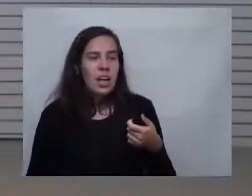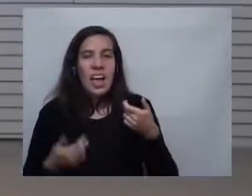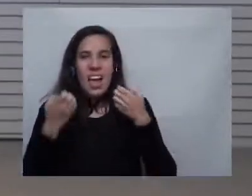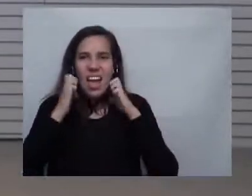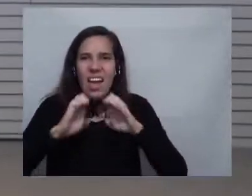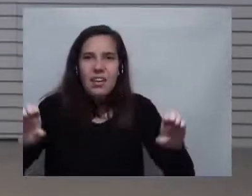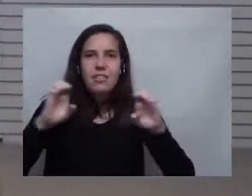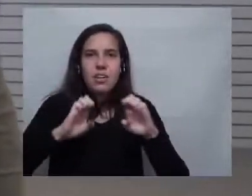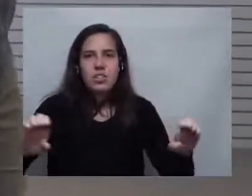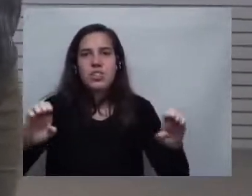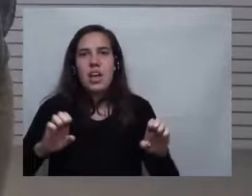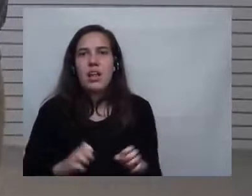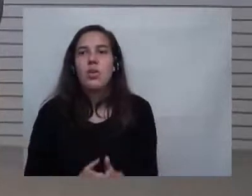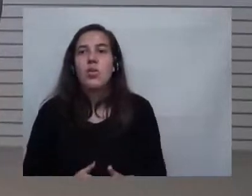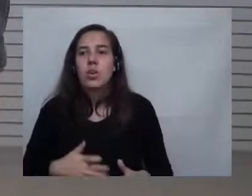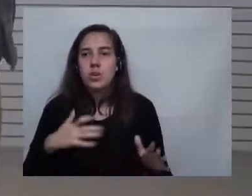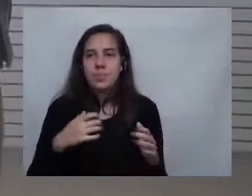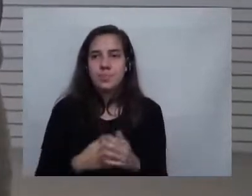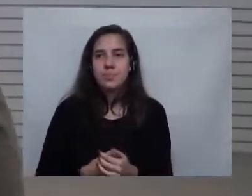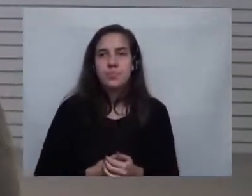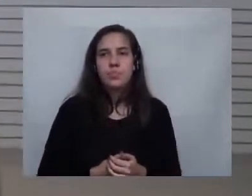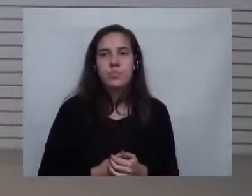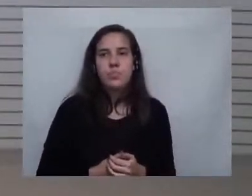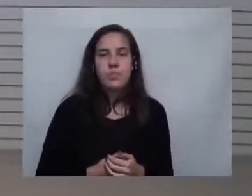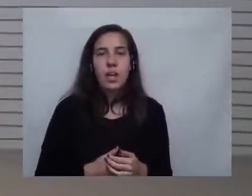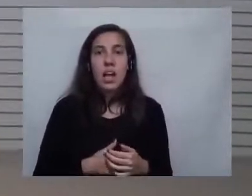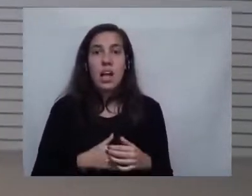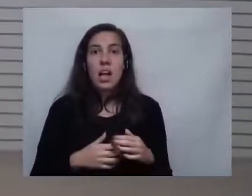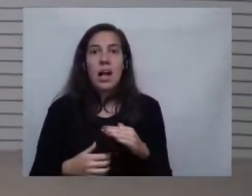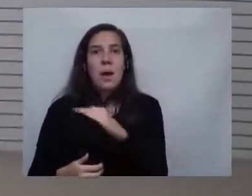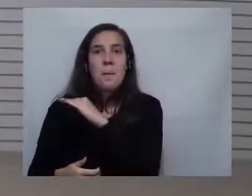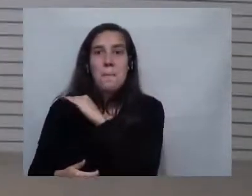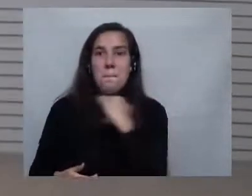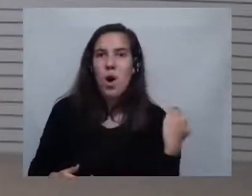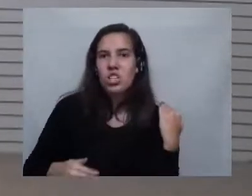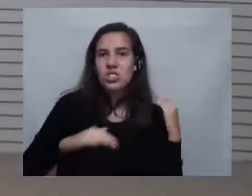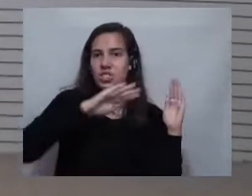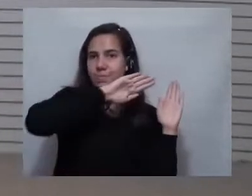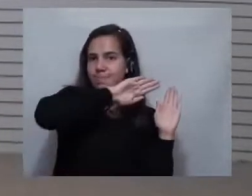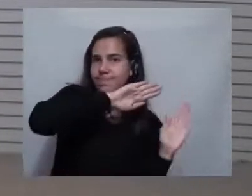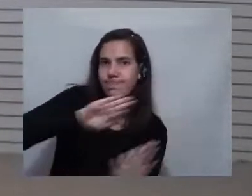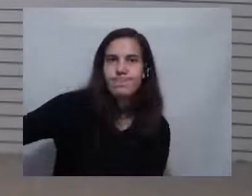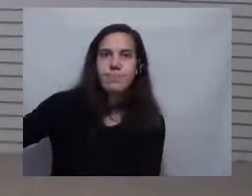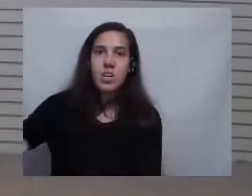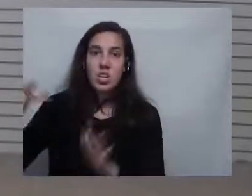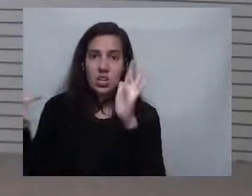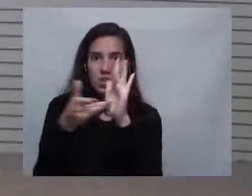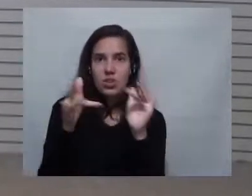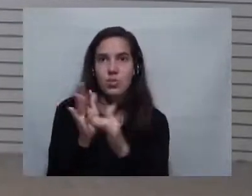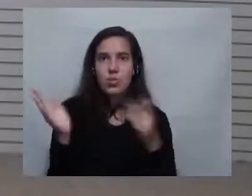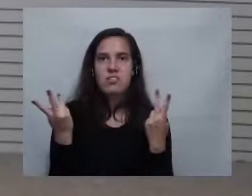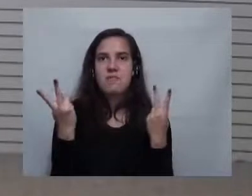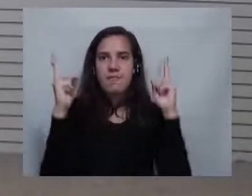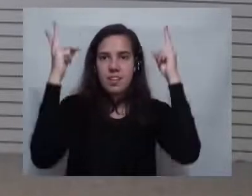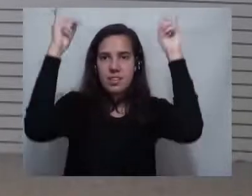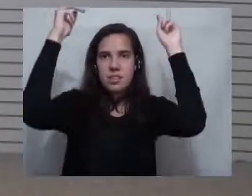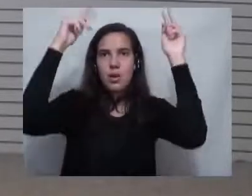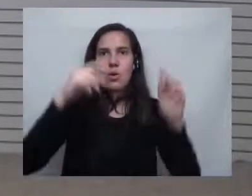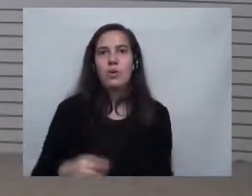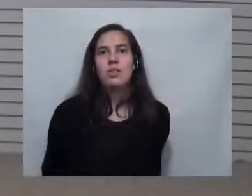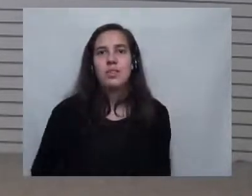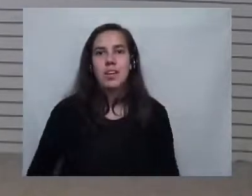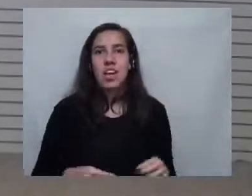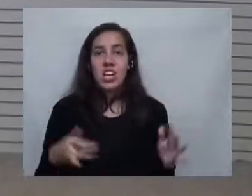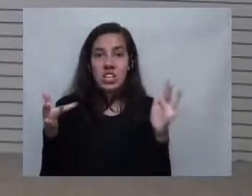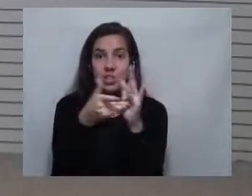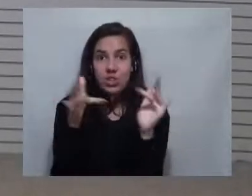as boas novas são a notícia de que e a morte não mais vai vencer Bom dia que o senhor